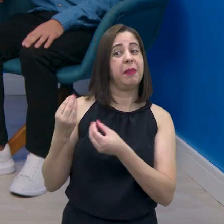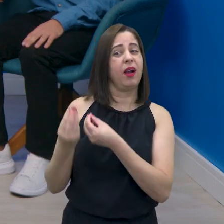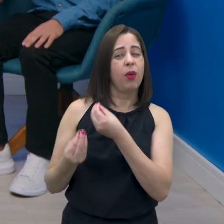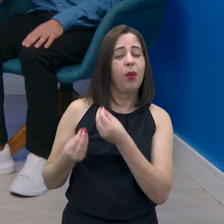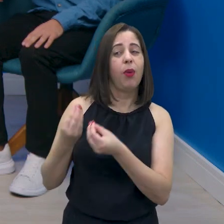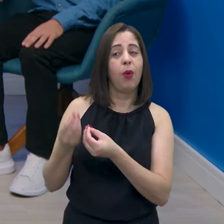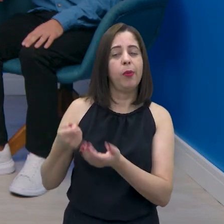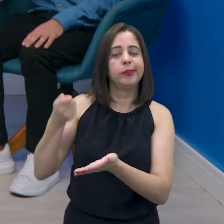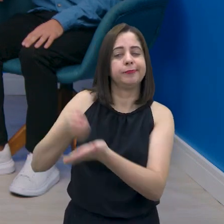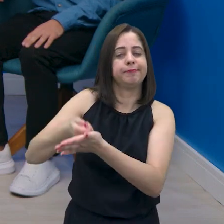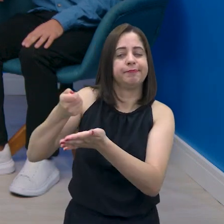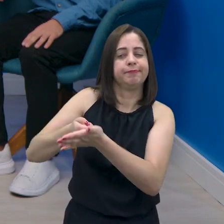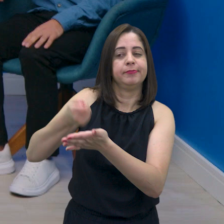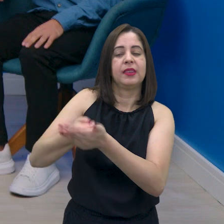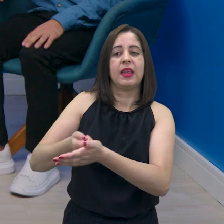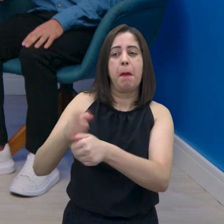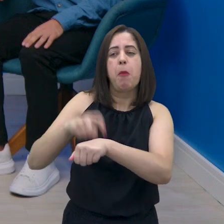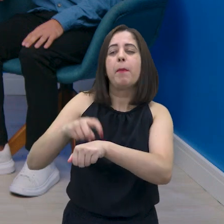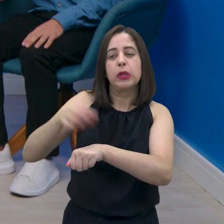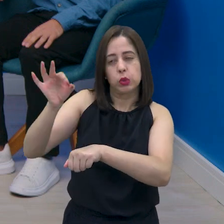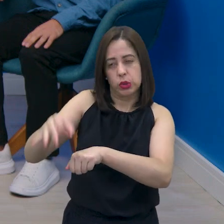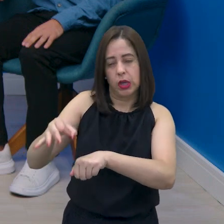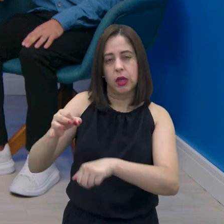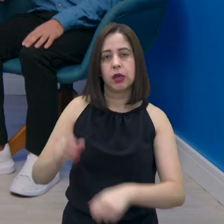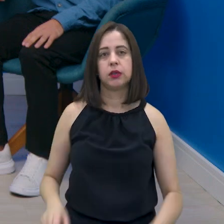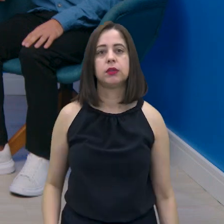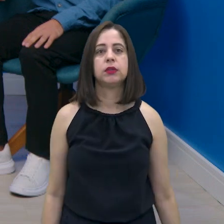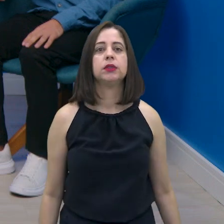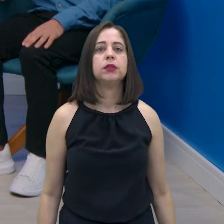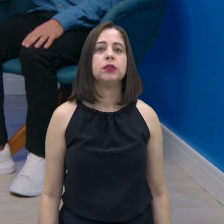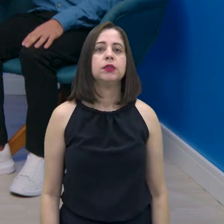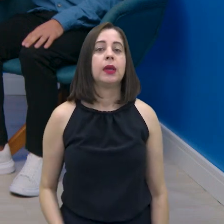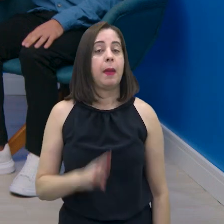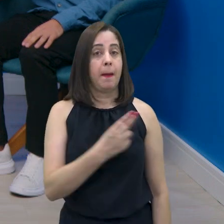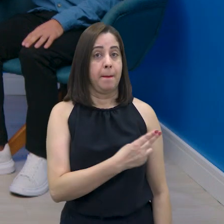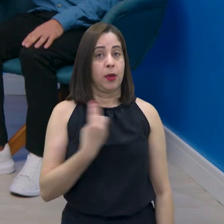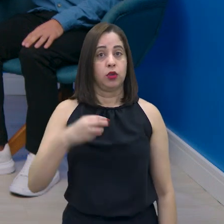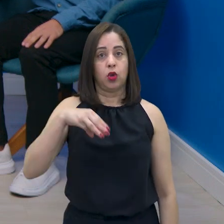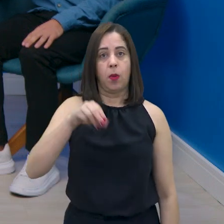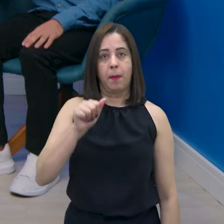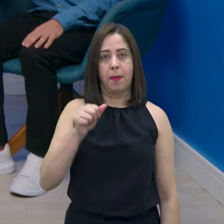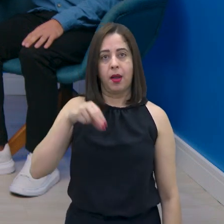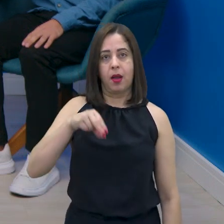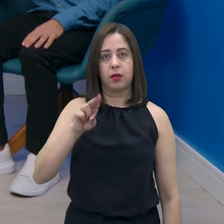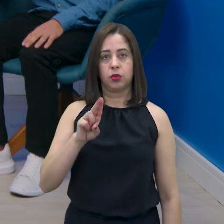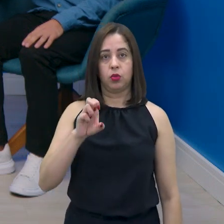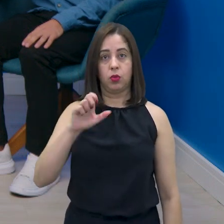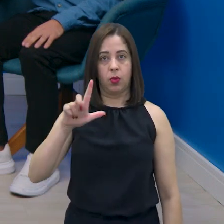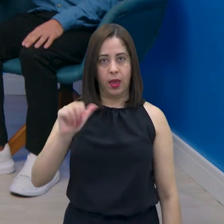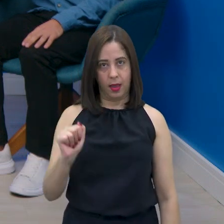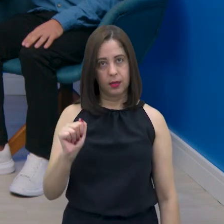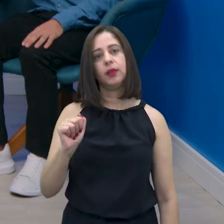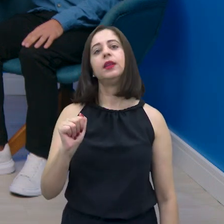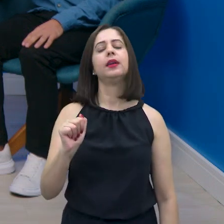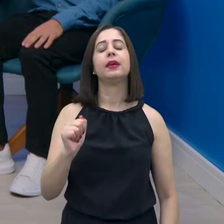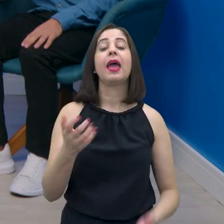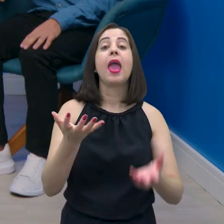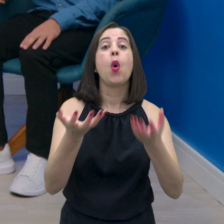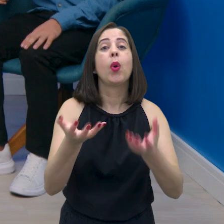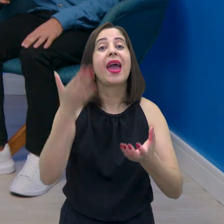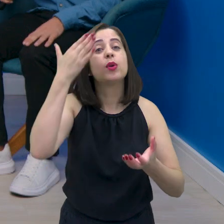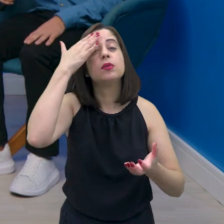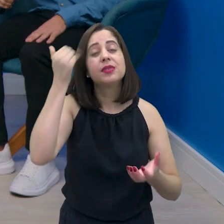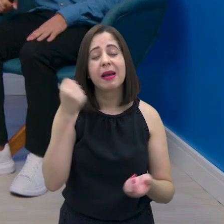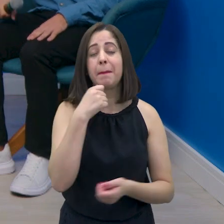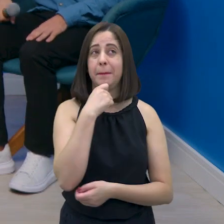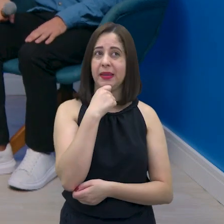de que forma cobrar, em que momento cobrar. Vamos conferir? Meu nome é Manuela, eu sou da Vila São Geraldo e eu